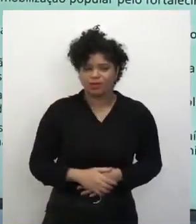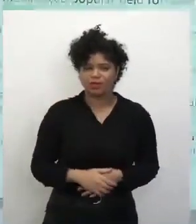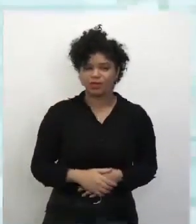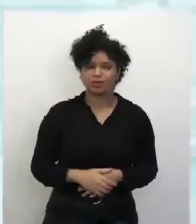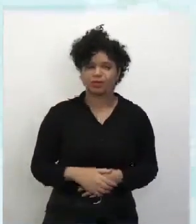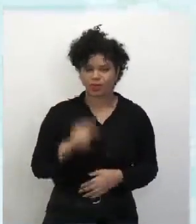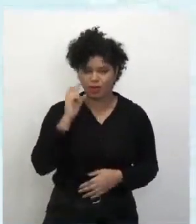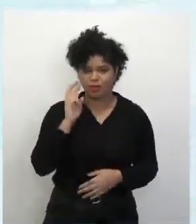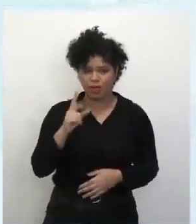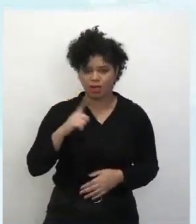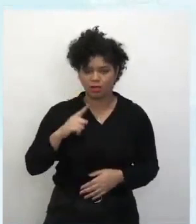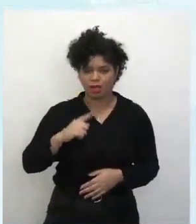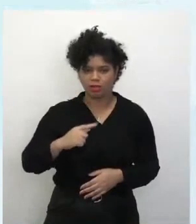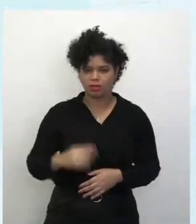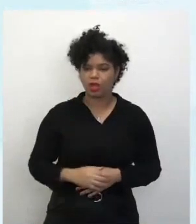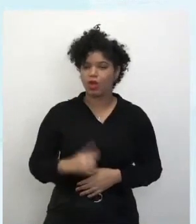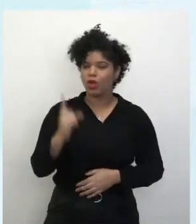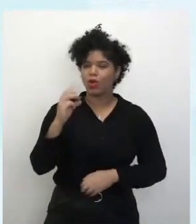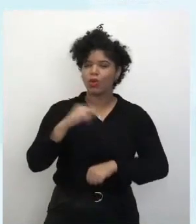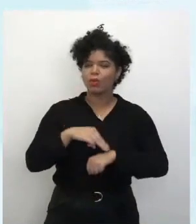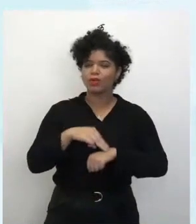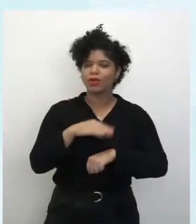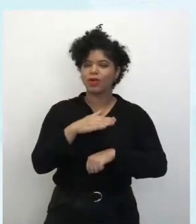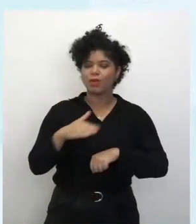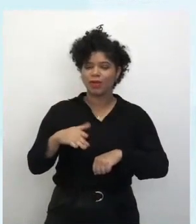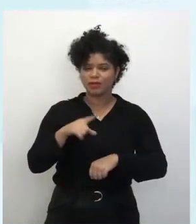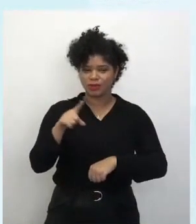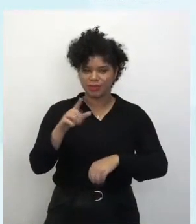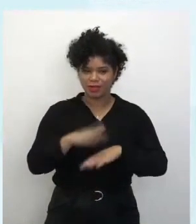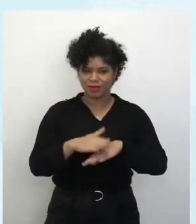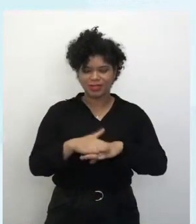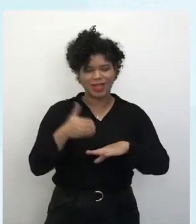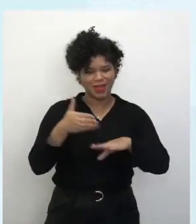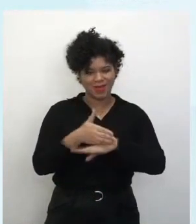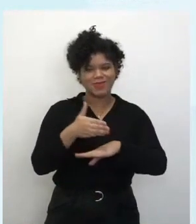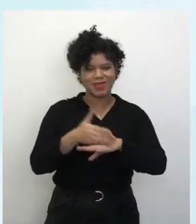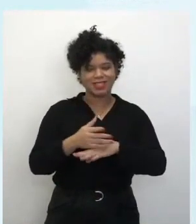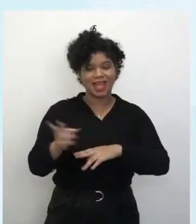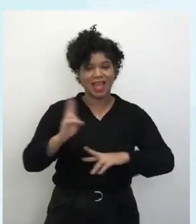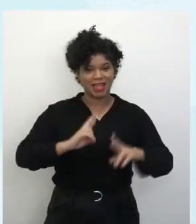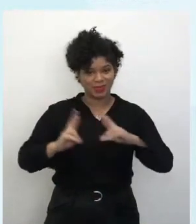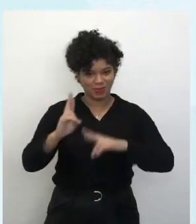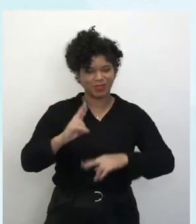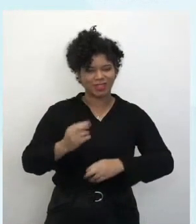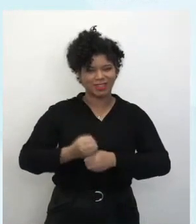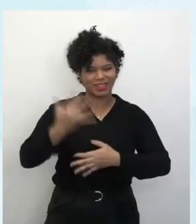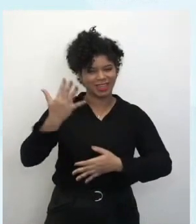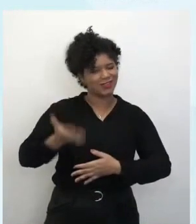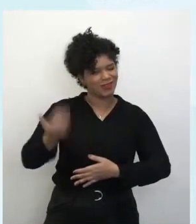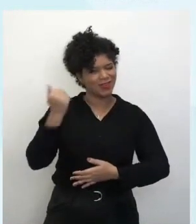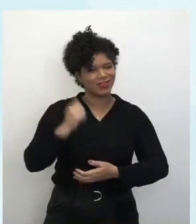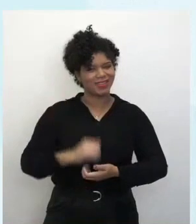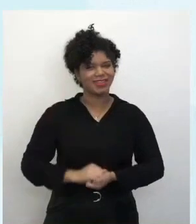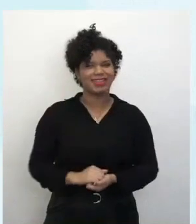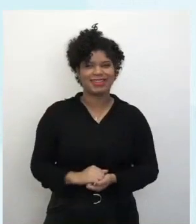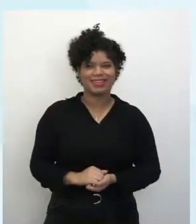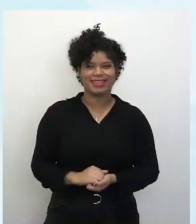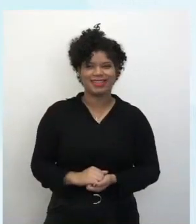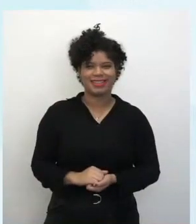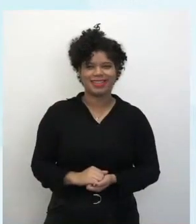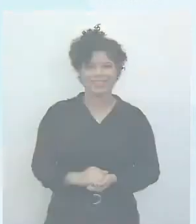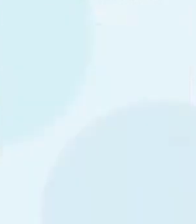vocês estão olhando aqui um minuto um minuto e meio participem respondam no chat valendo